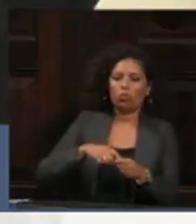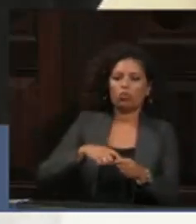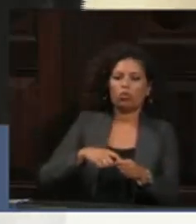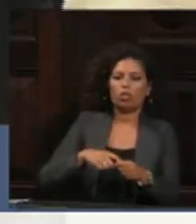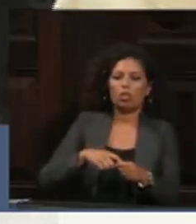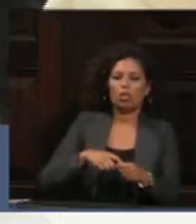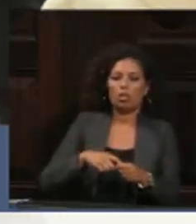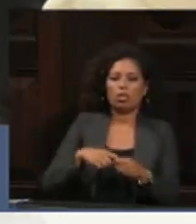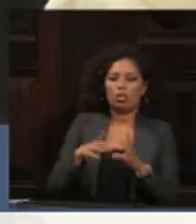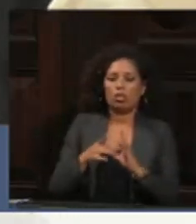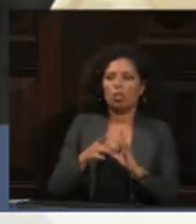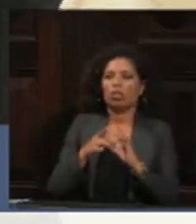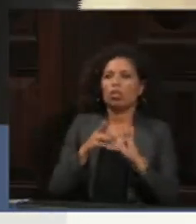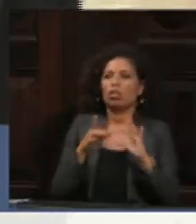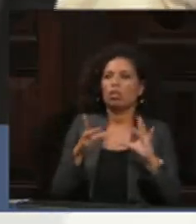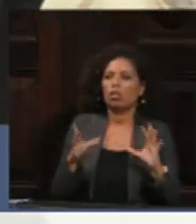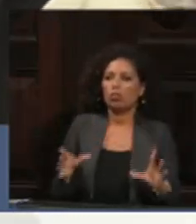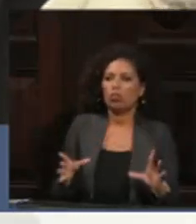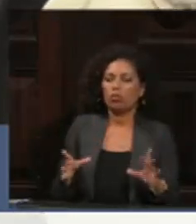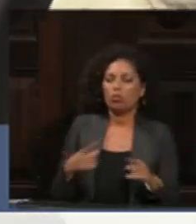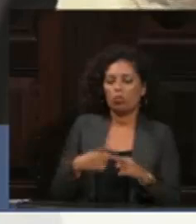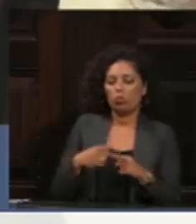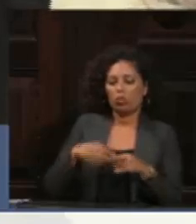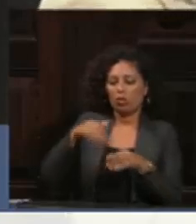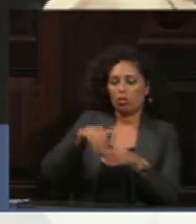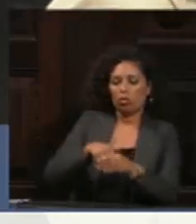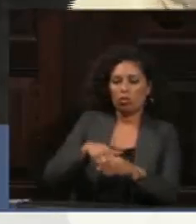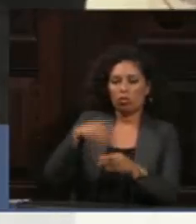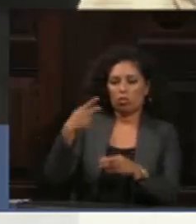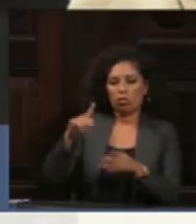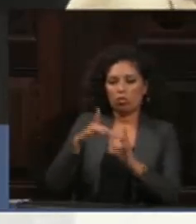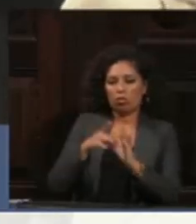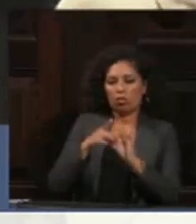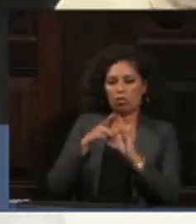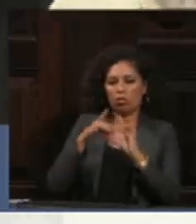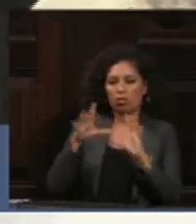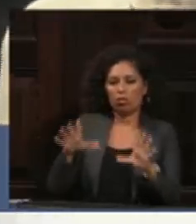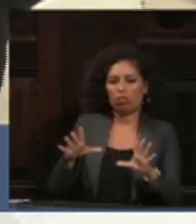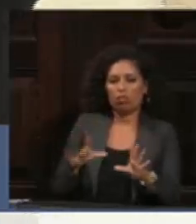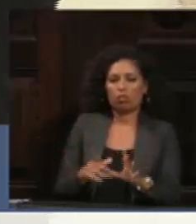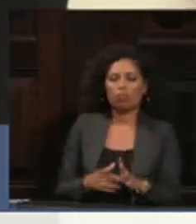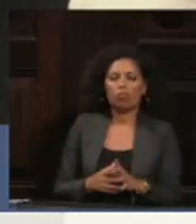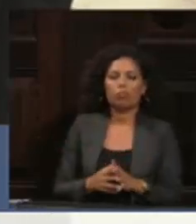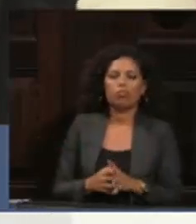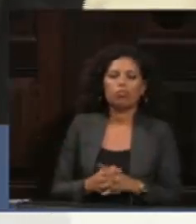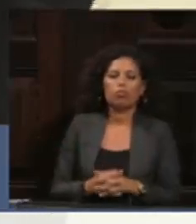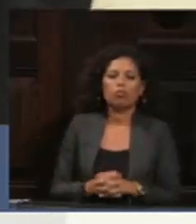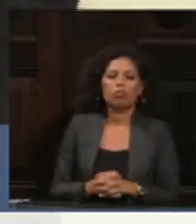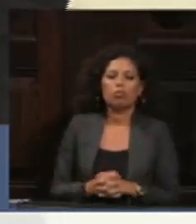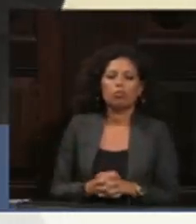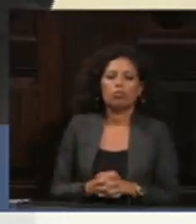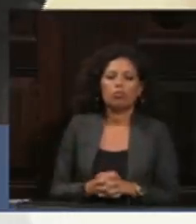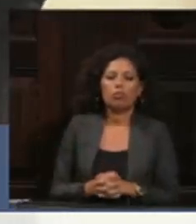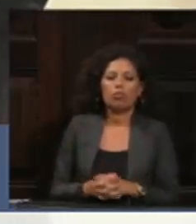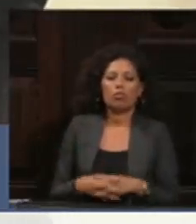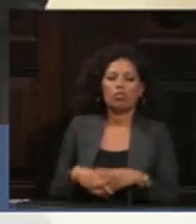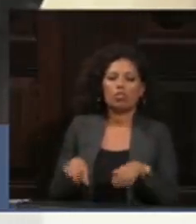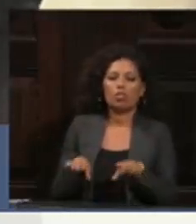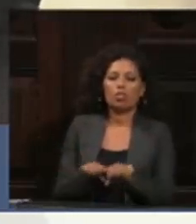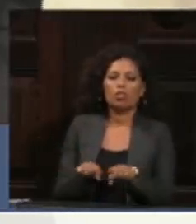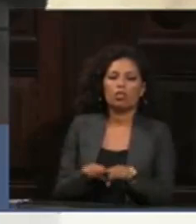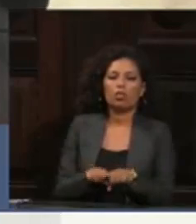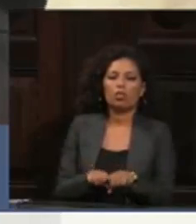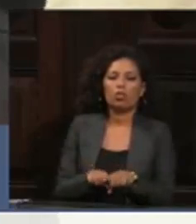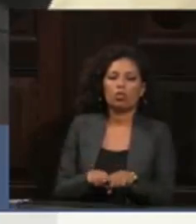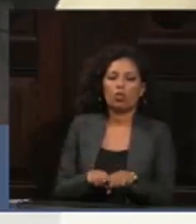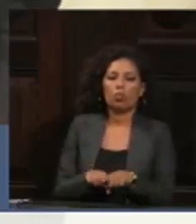foi conferido pelo voto popular. Depois, no último mudou, no finalzinho o cara mudou. E o recebimento da